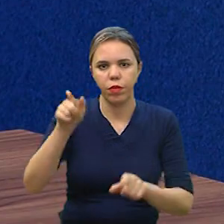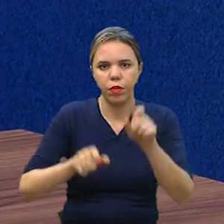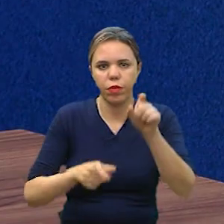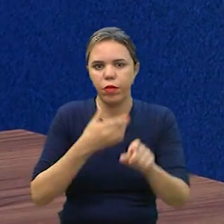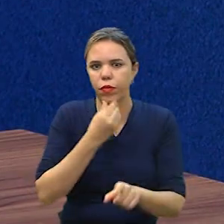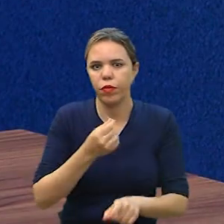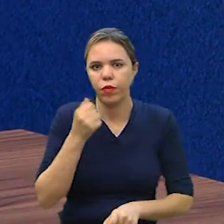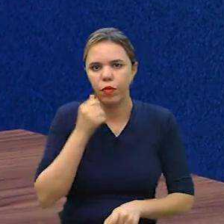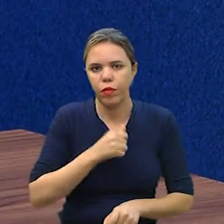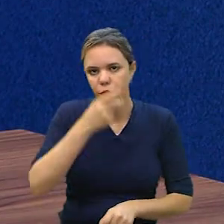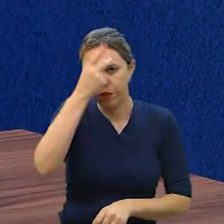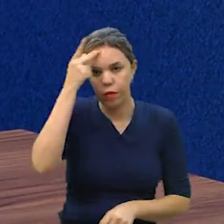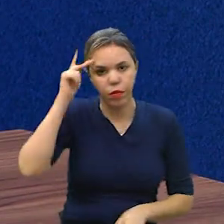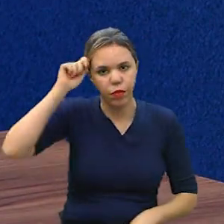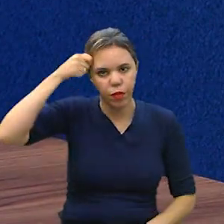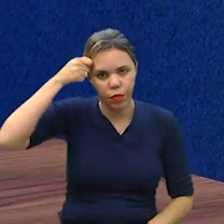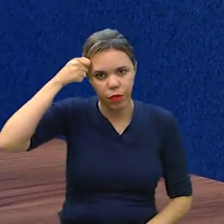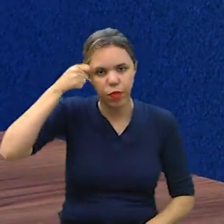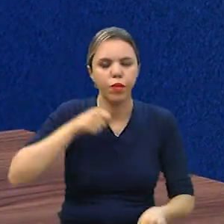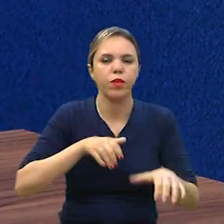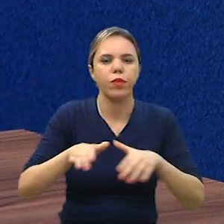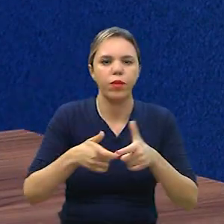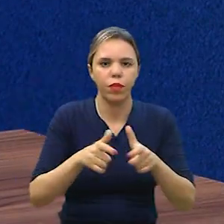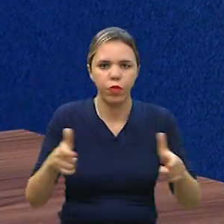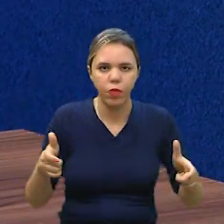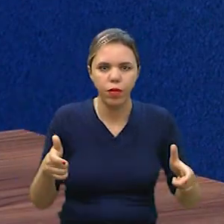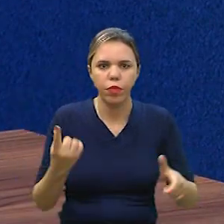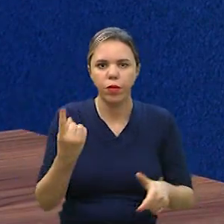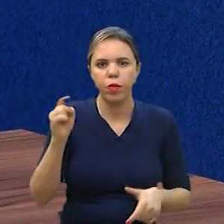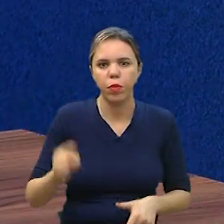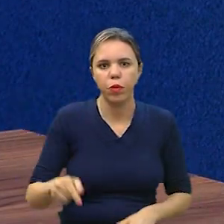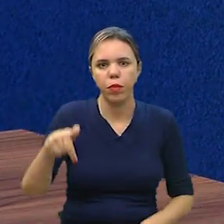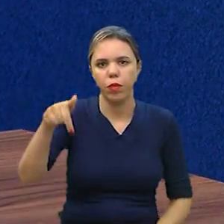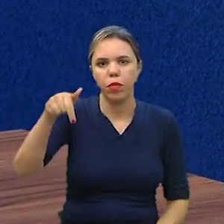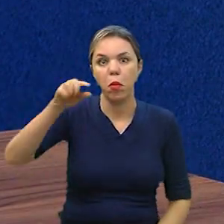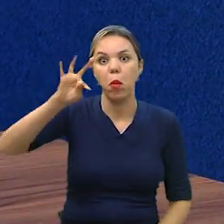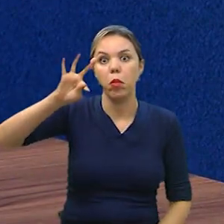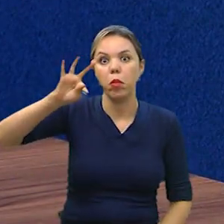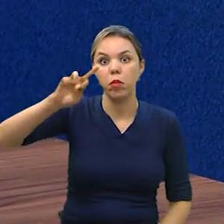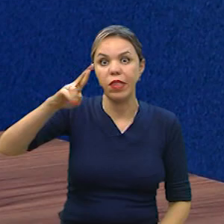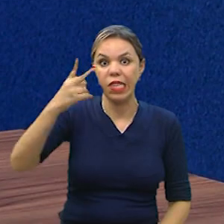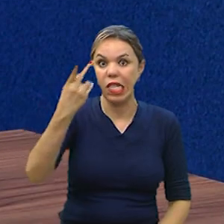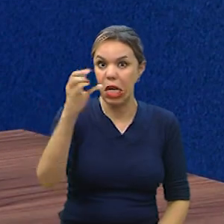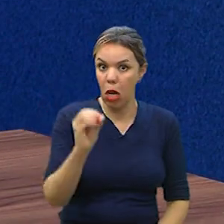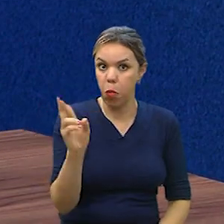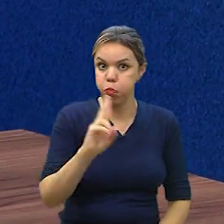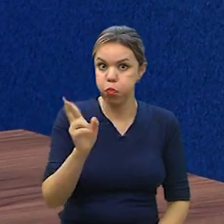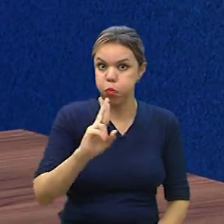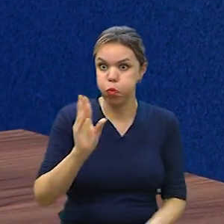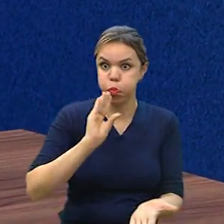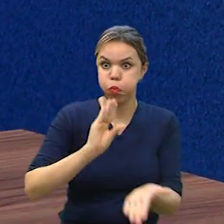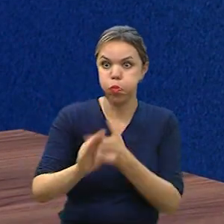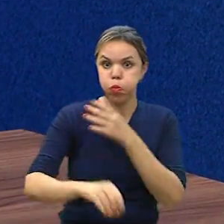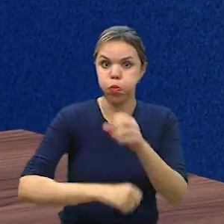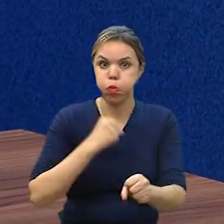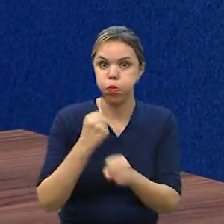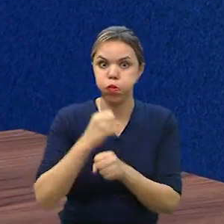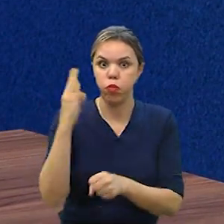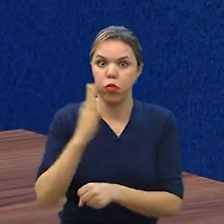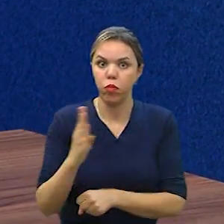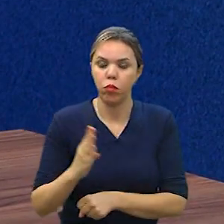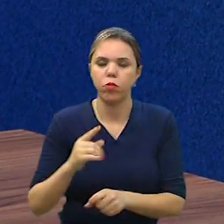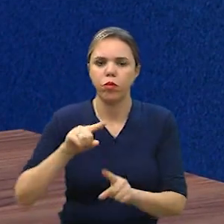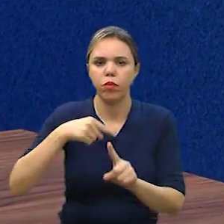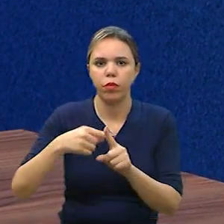e empreendedores negros movimentam 1,7 trilhão de reais por ano no Brasil